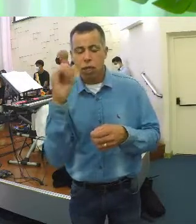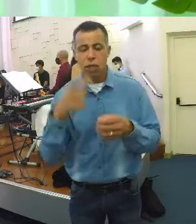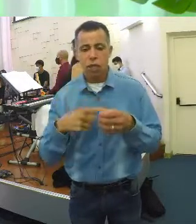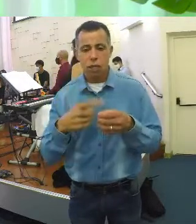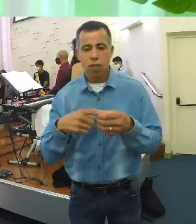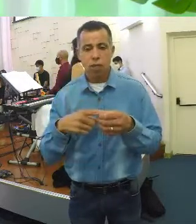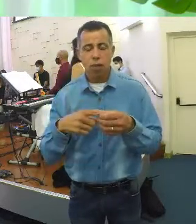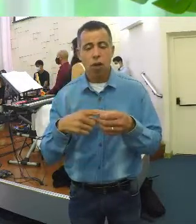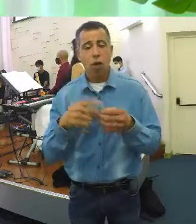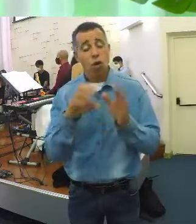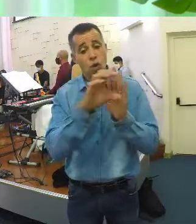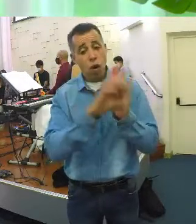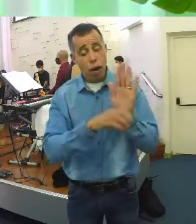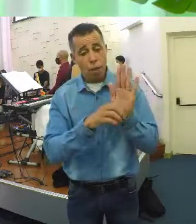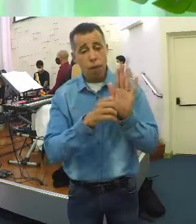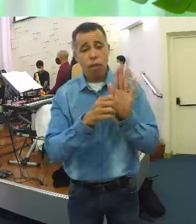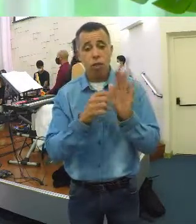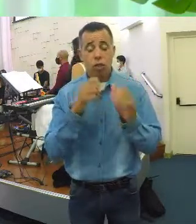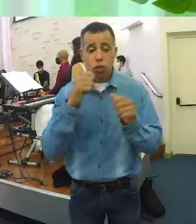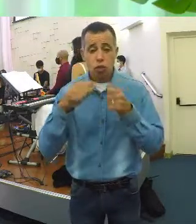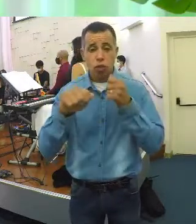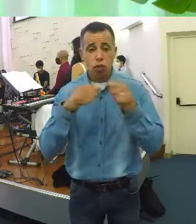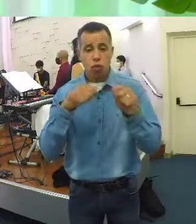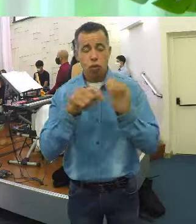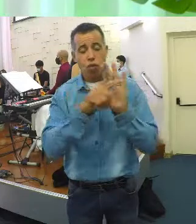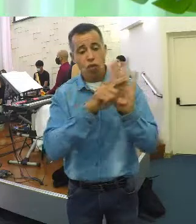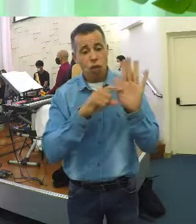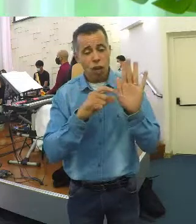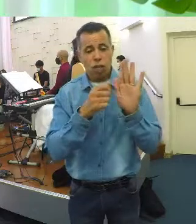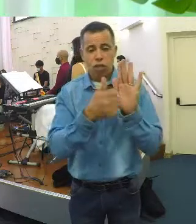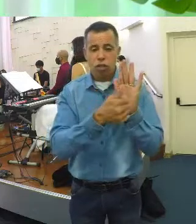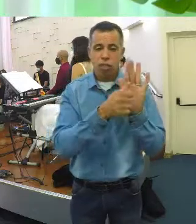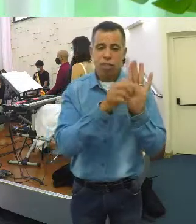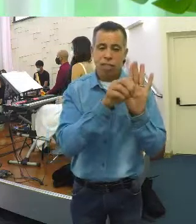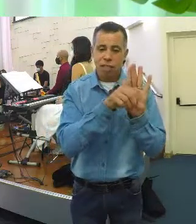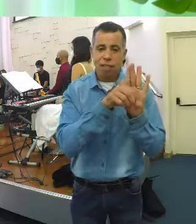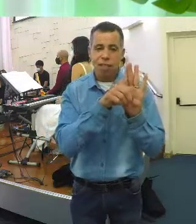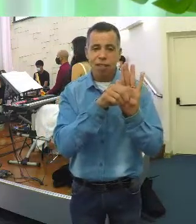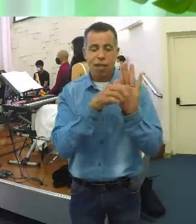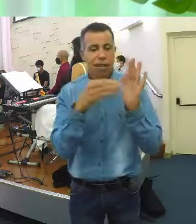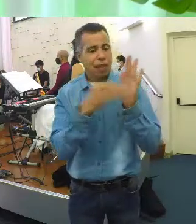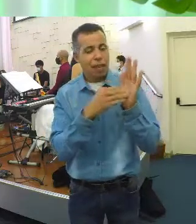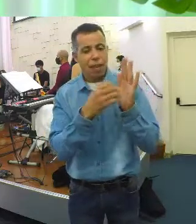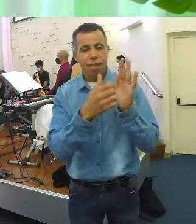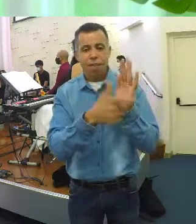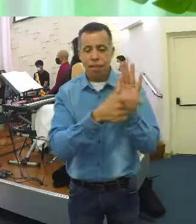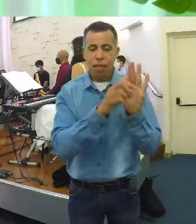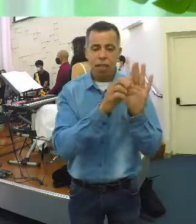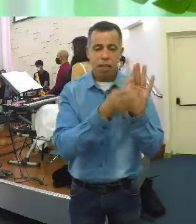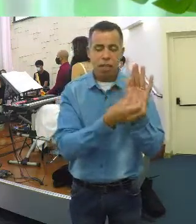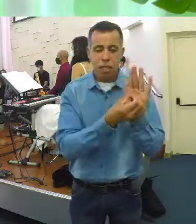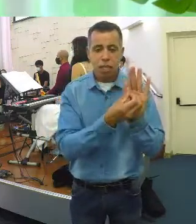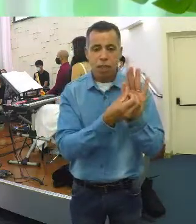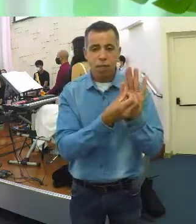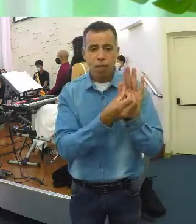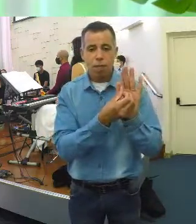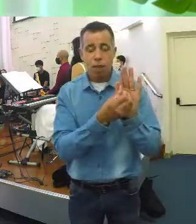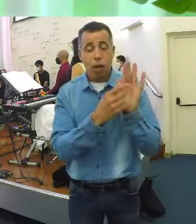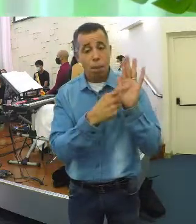o capítulo 11 de Atos, a partir do verso 19 até o verso 26, quando a palavra do Senhor